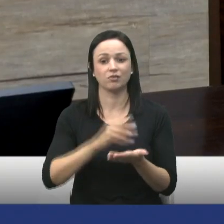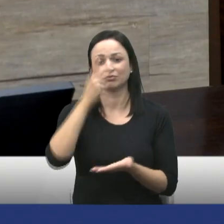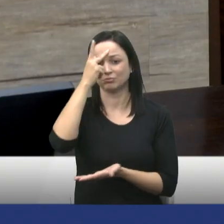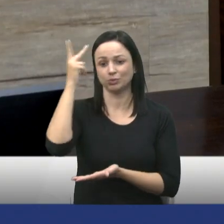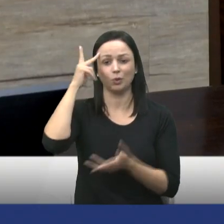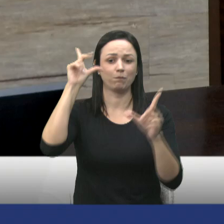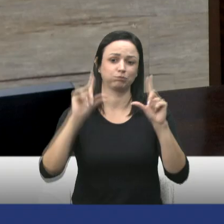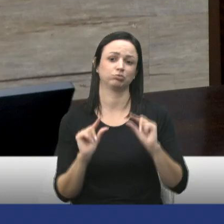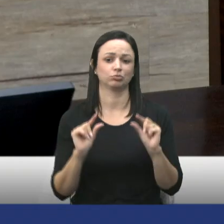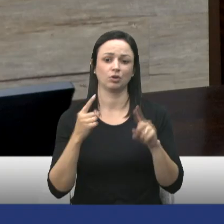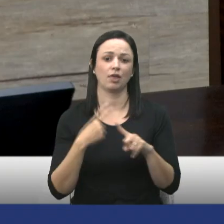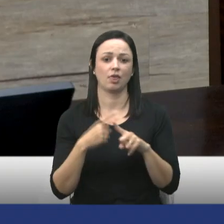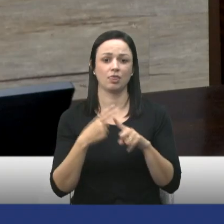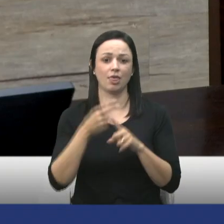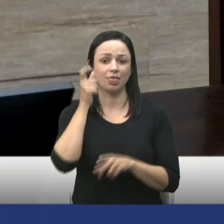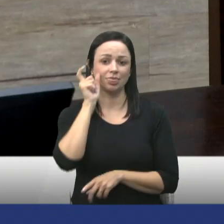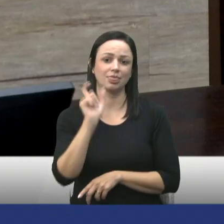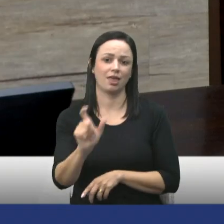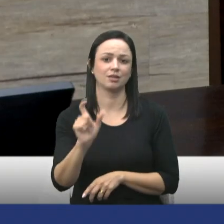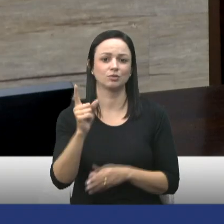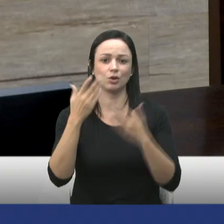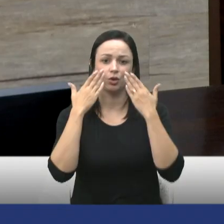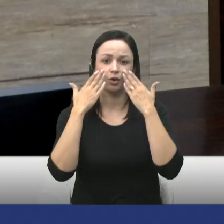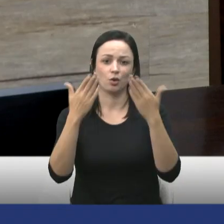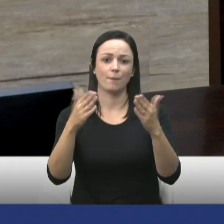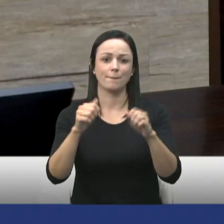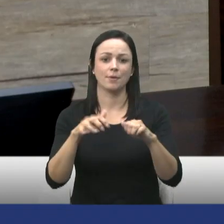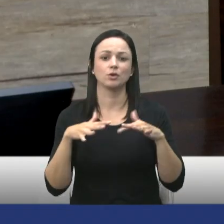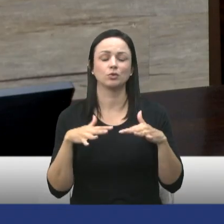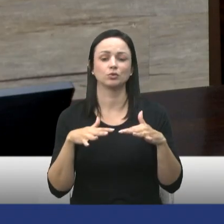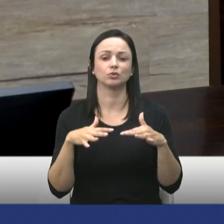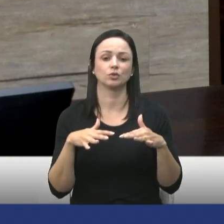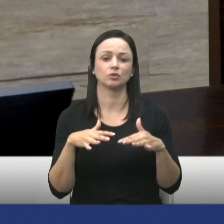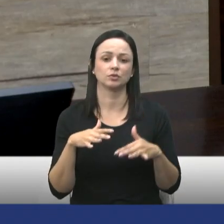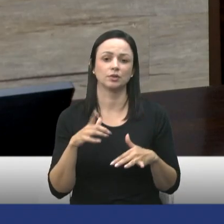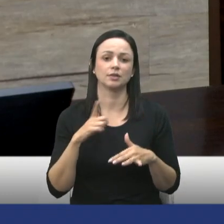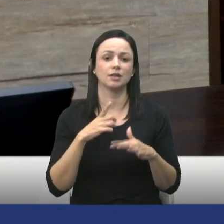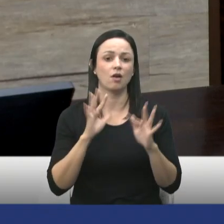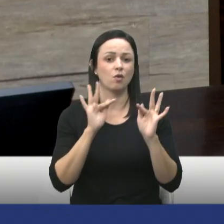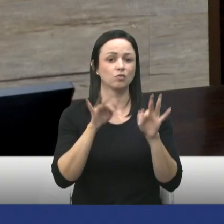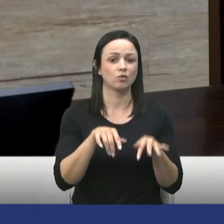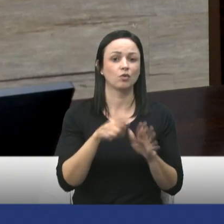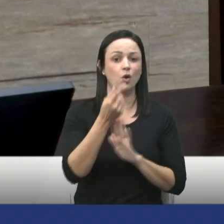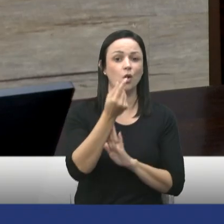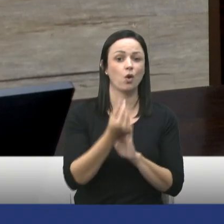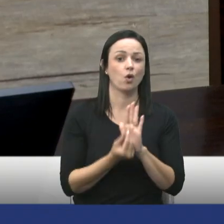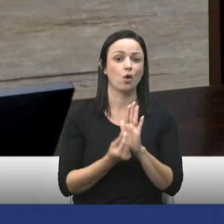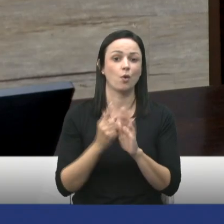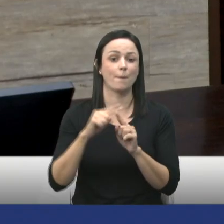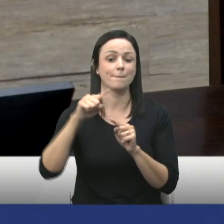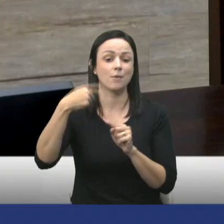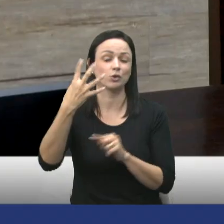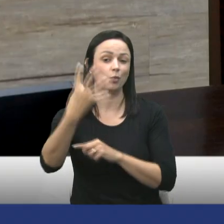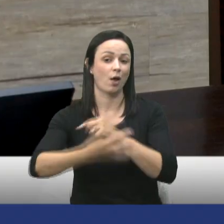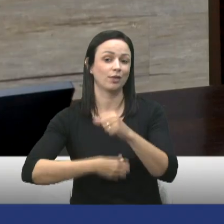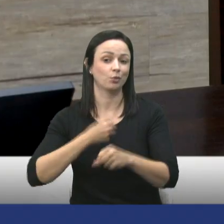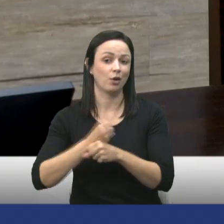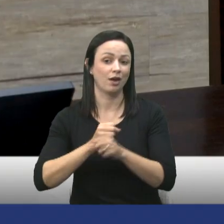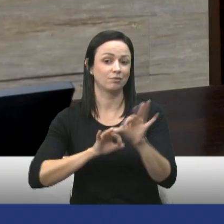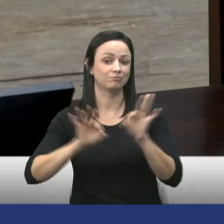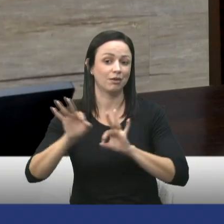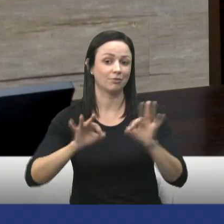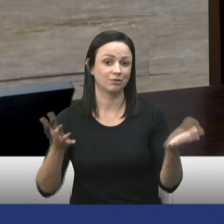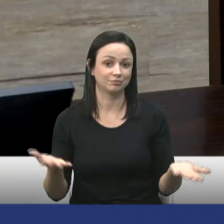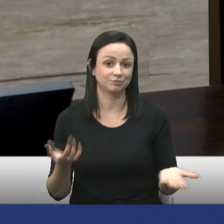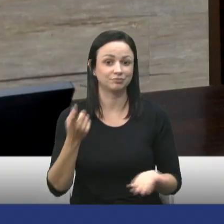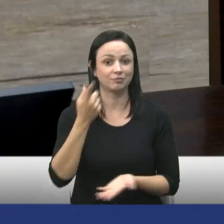pessoas e o interesse por uma audiência pública onde está finalizando o orçamento para os próximos 4 anos. Então, vê